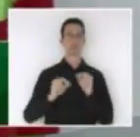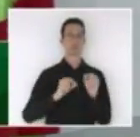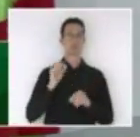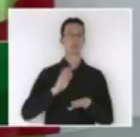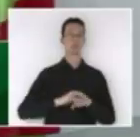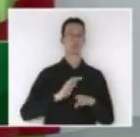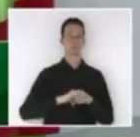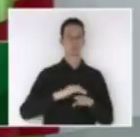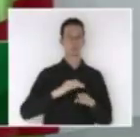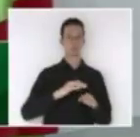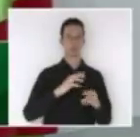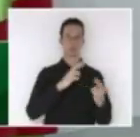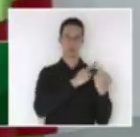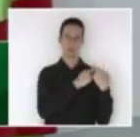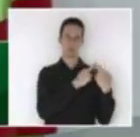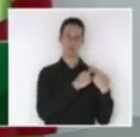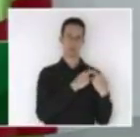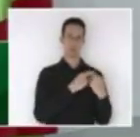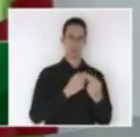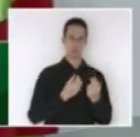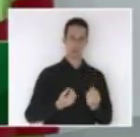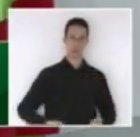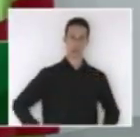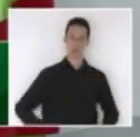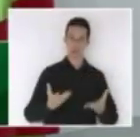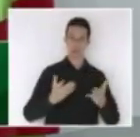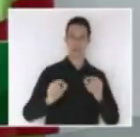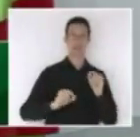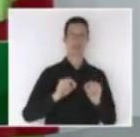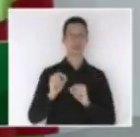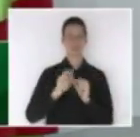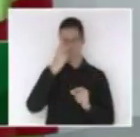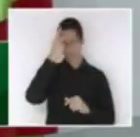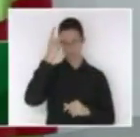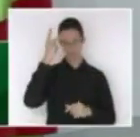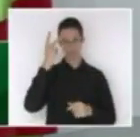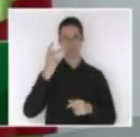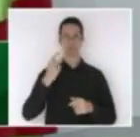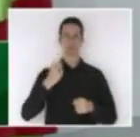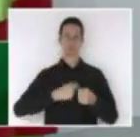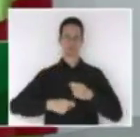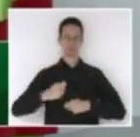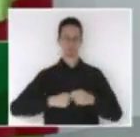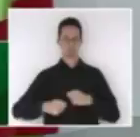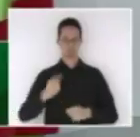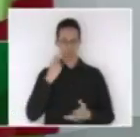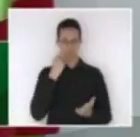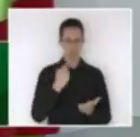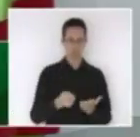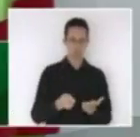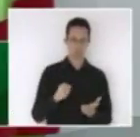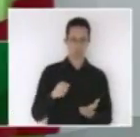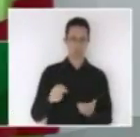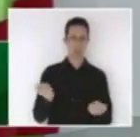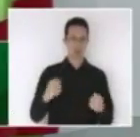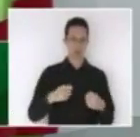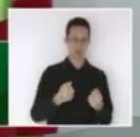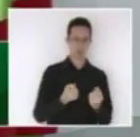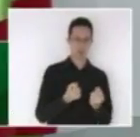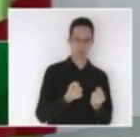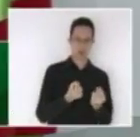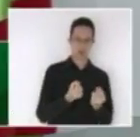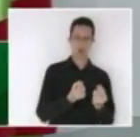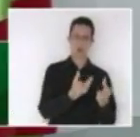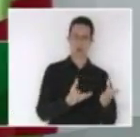gastar, é quem está administrando. Tem que ter a visão, tem que ter a coragem de dizer, não vamos gastar